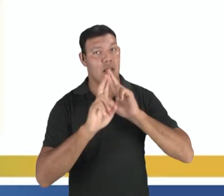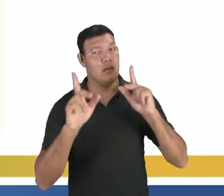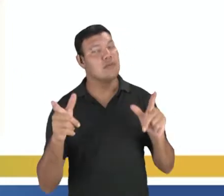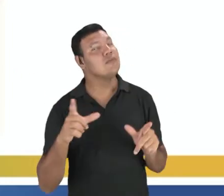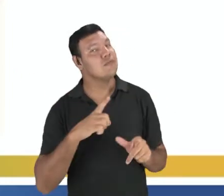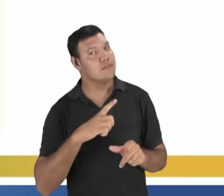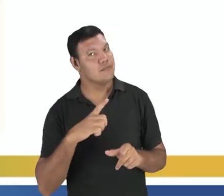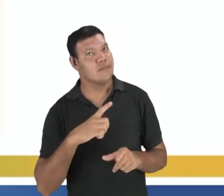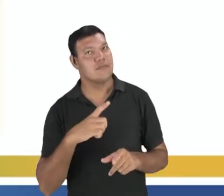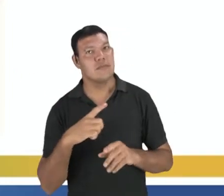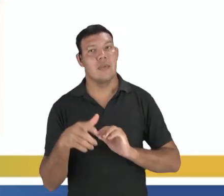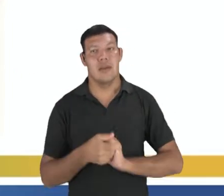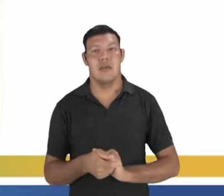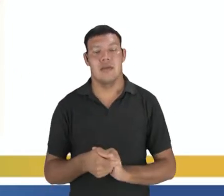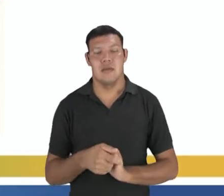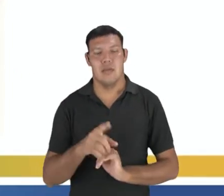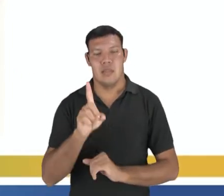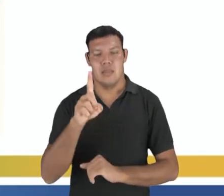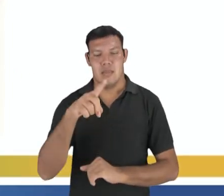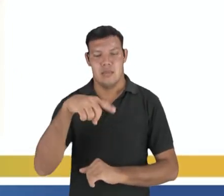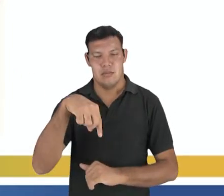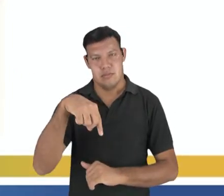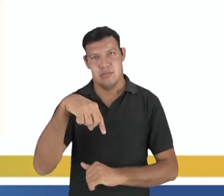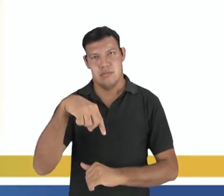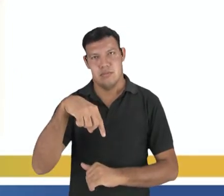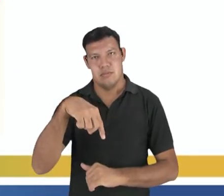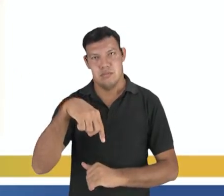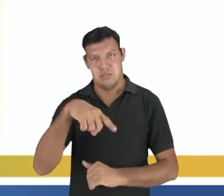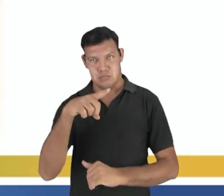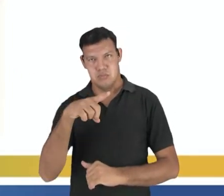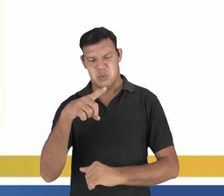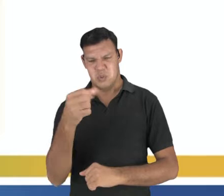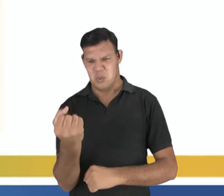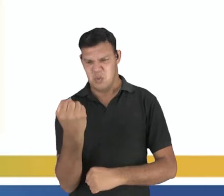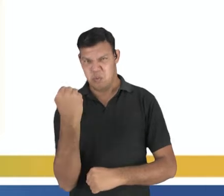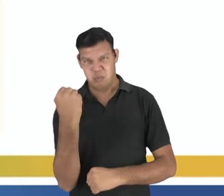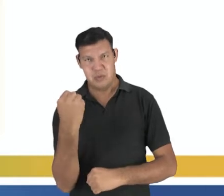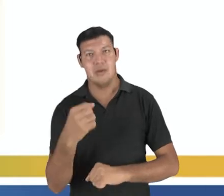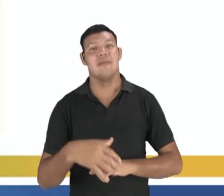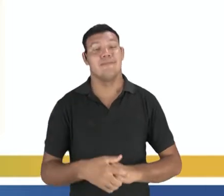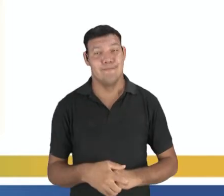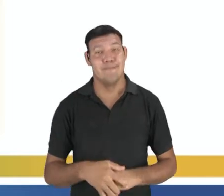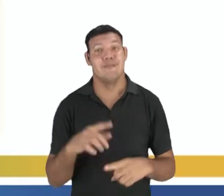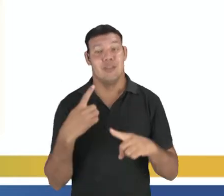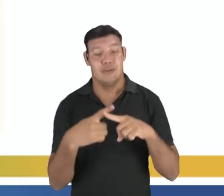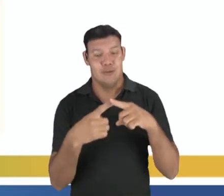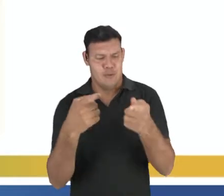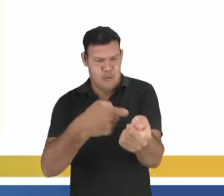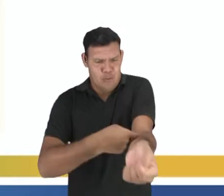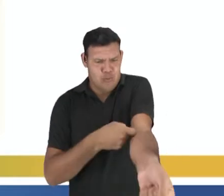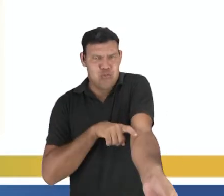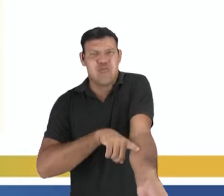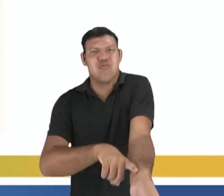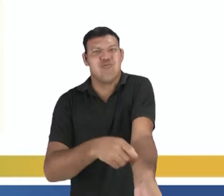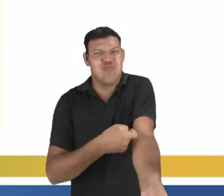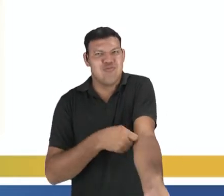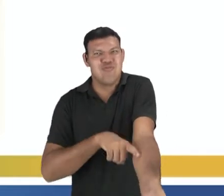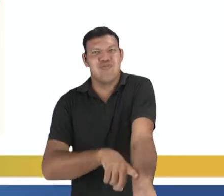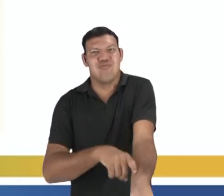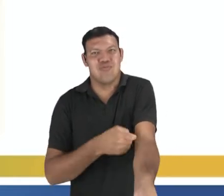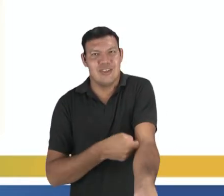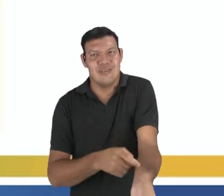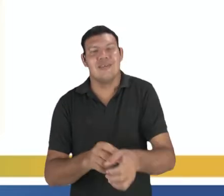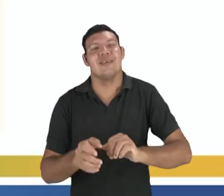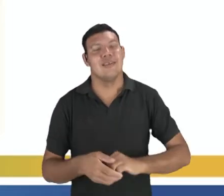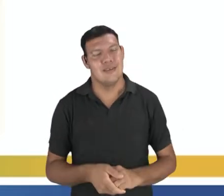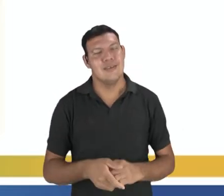diferença quando o pênis está flácido e quando o pênis está ereto, graças aí à quantidade de sangue que está circulando no momento,